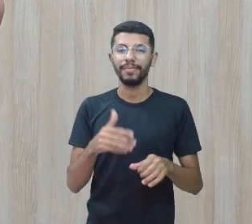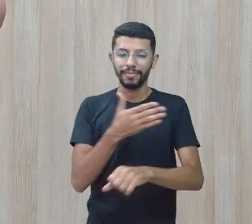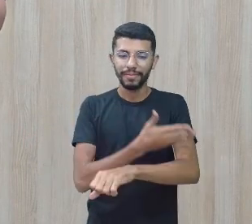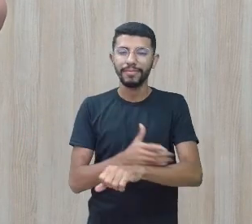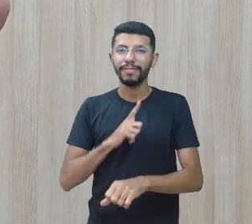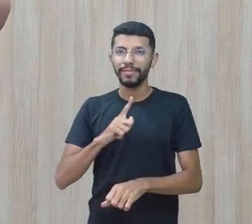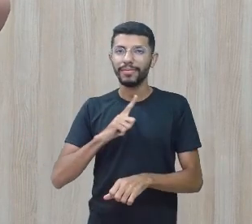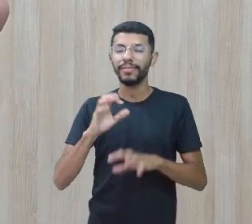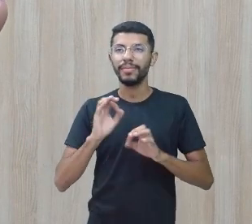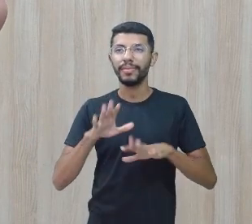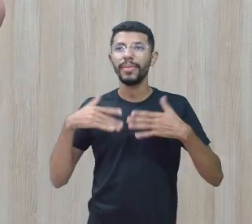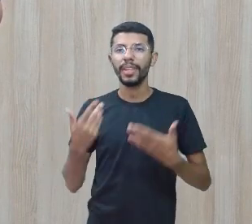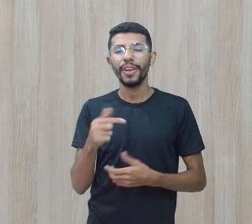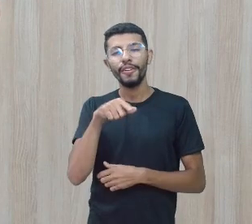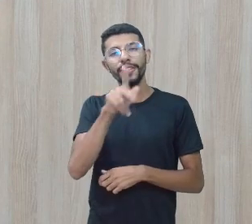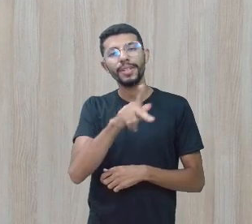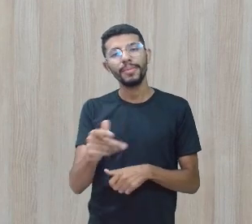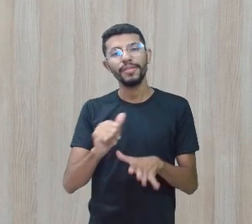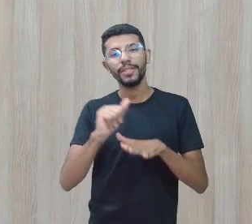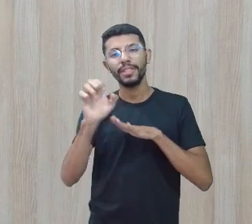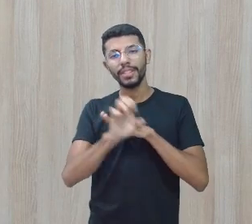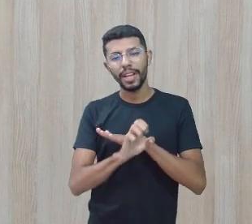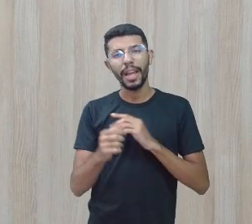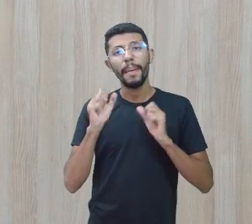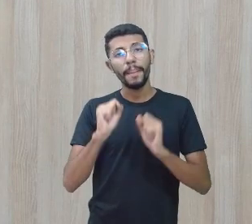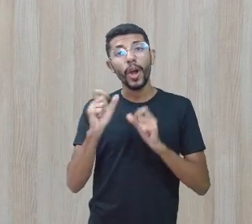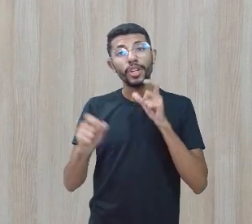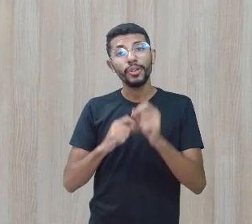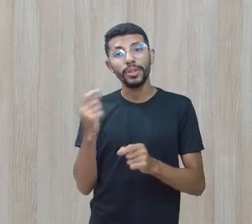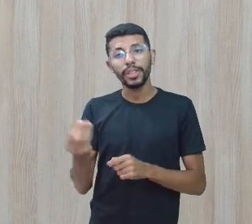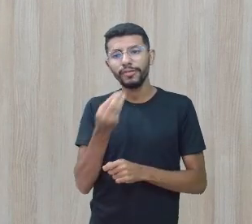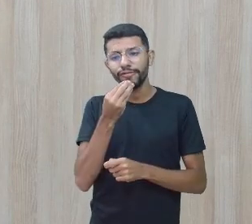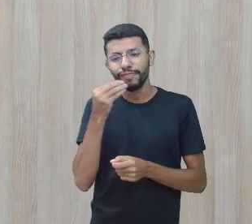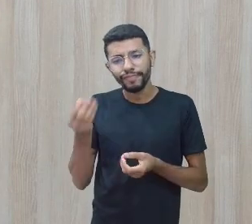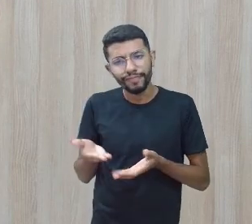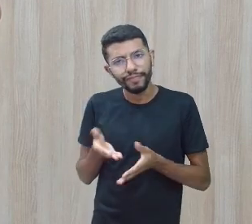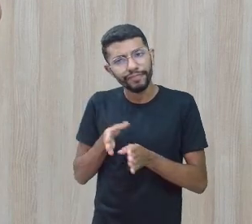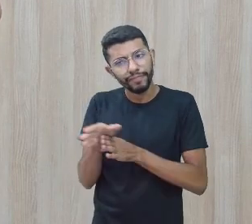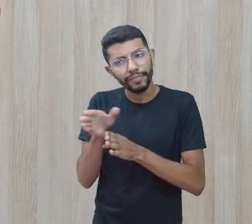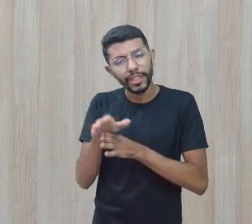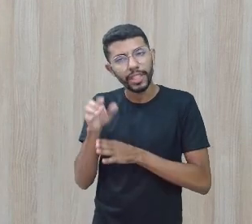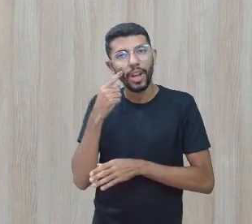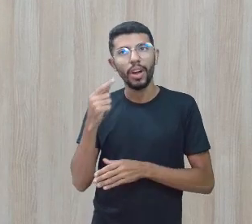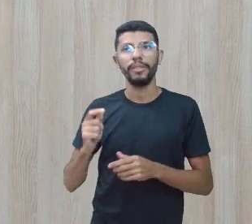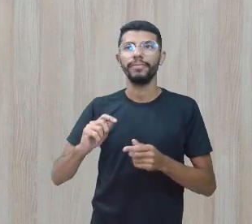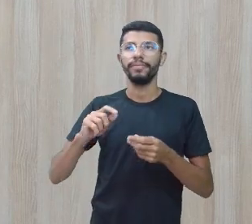do AE, está com uma sugestão, mais uma sugestão, sinalize a escola,